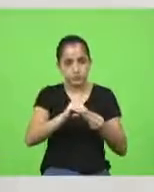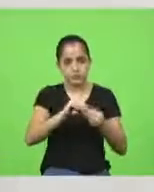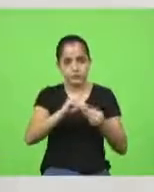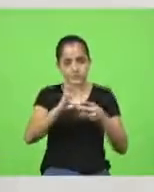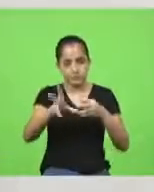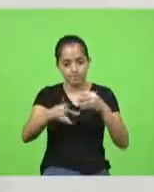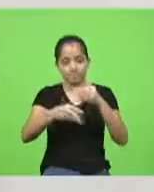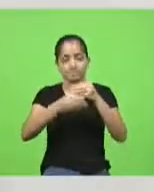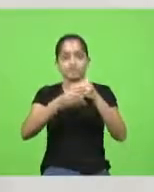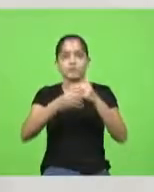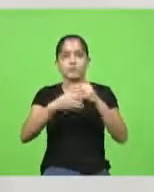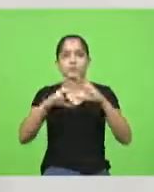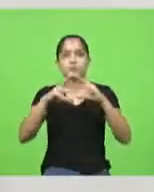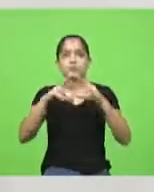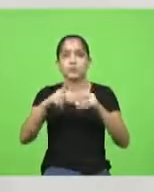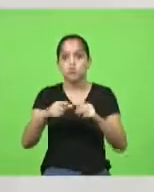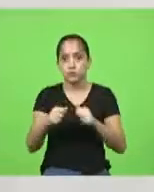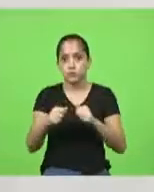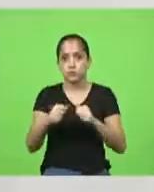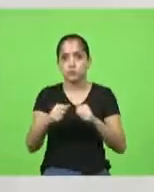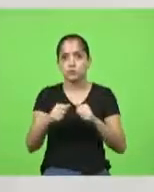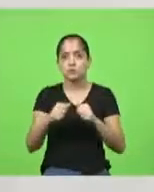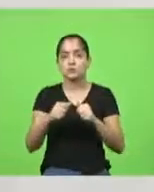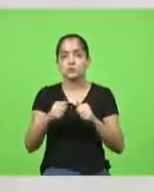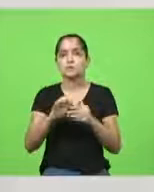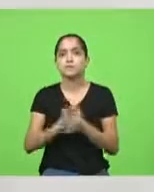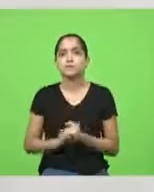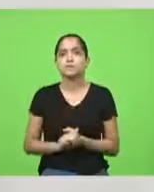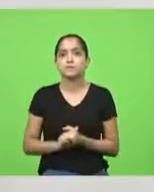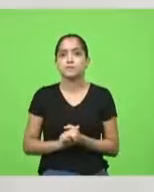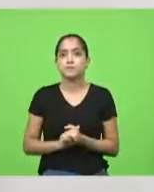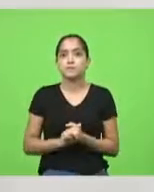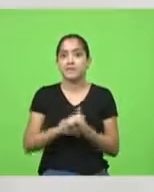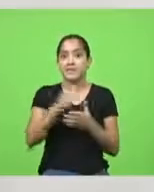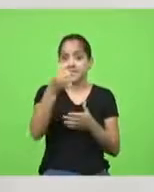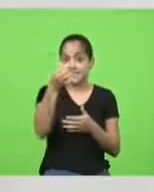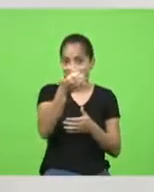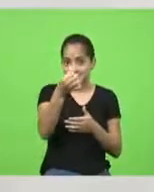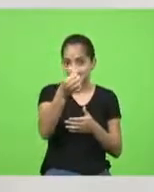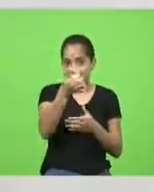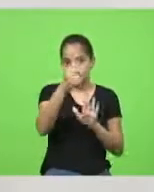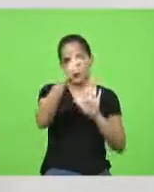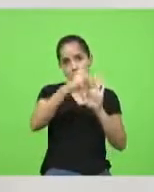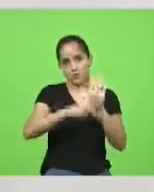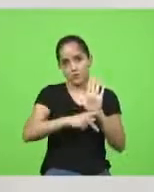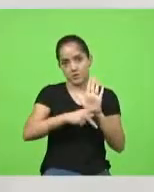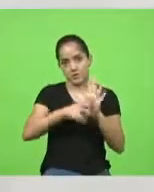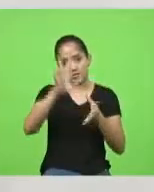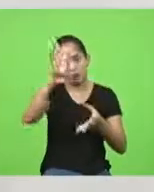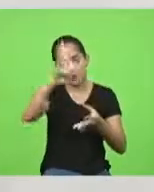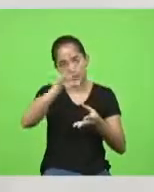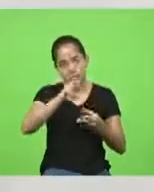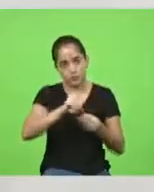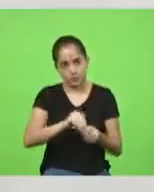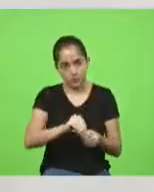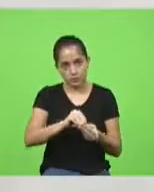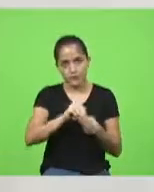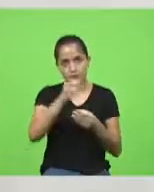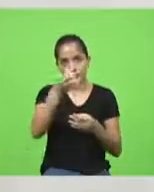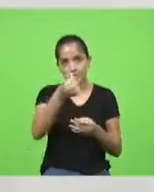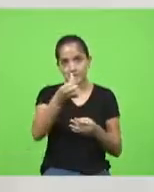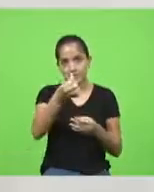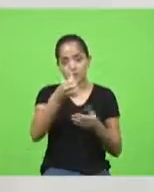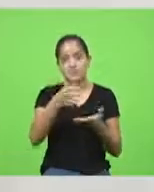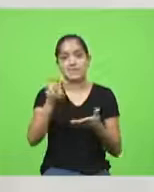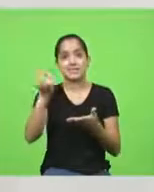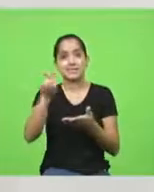os macros programas da Secretaria da Agricultura em 6 grandes programas. Nós definimos como meta 5